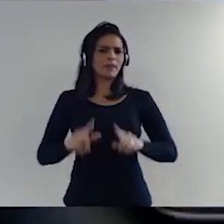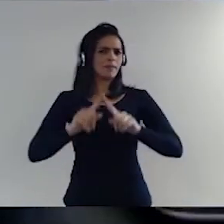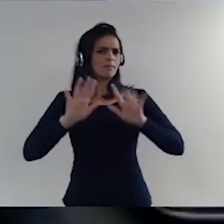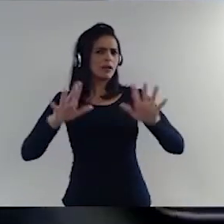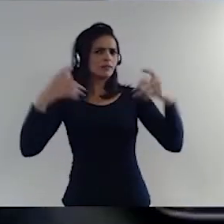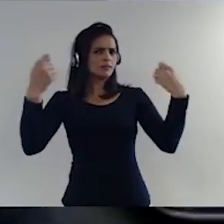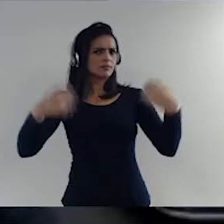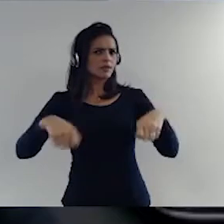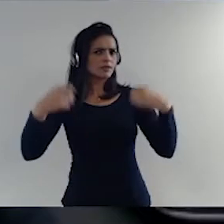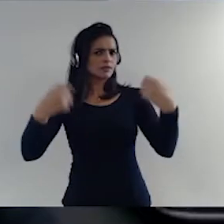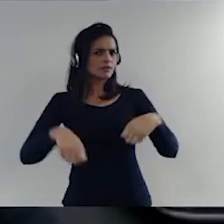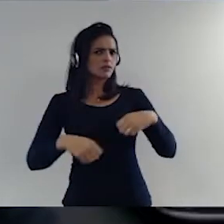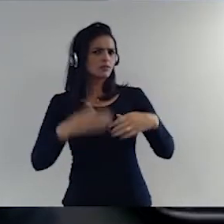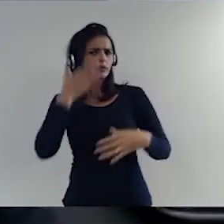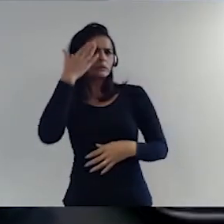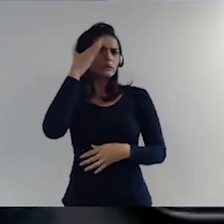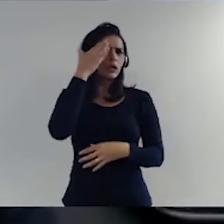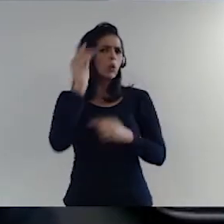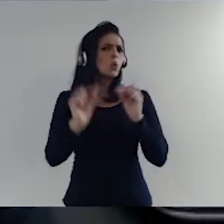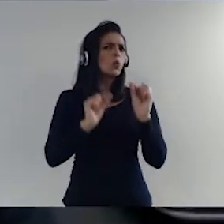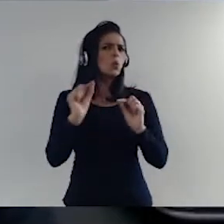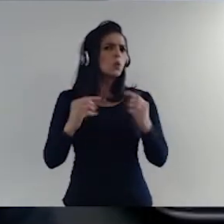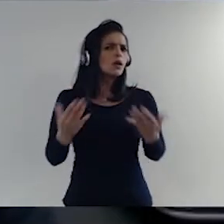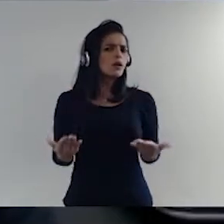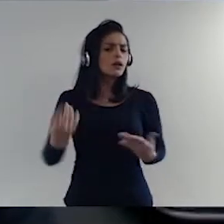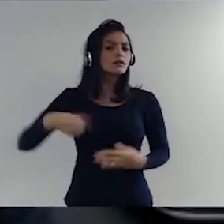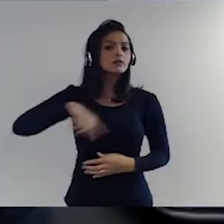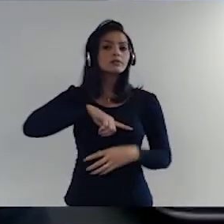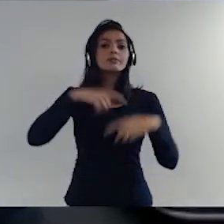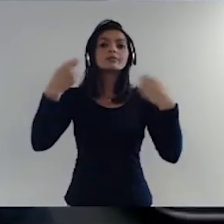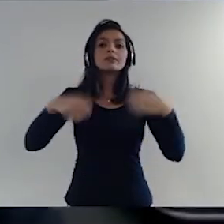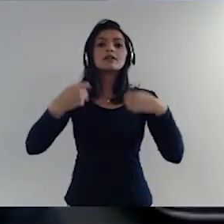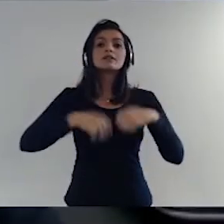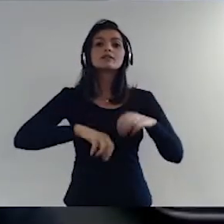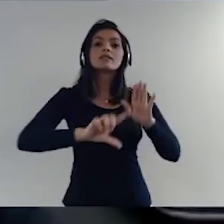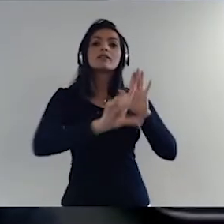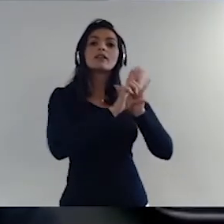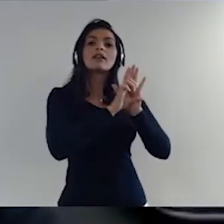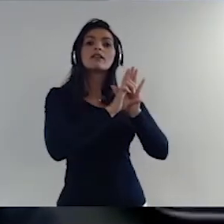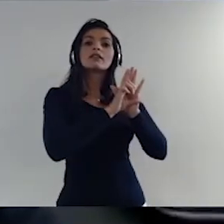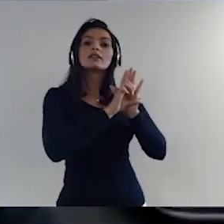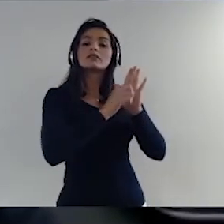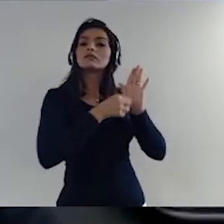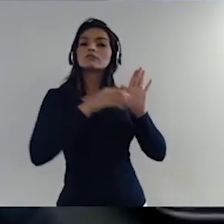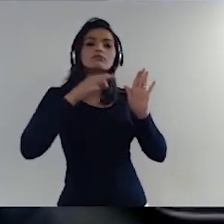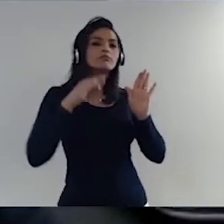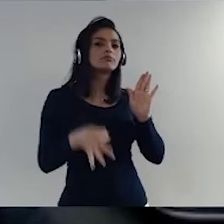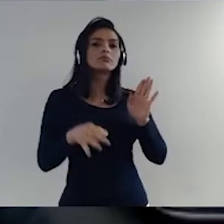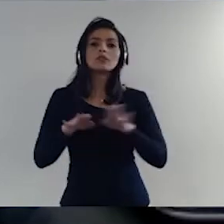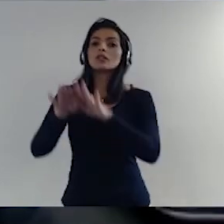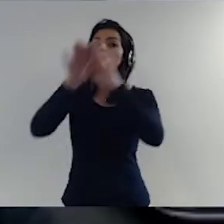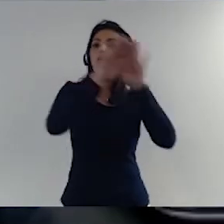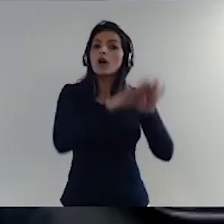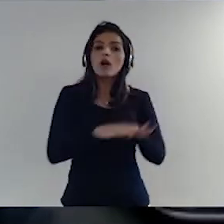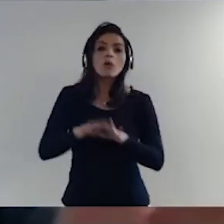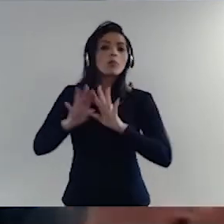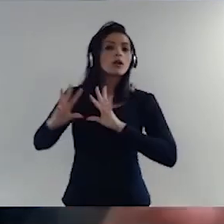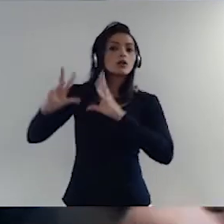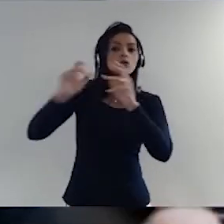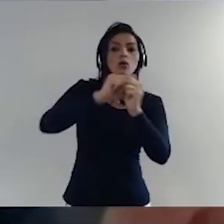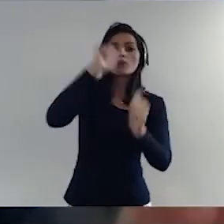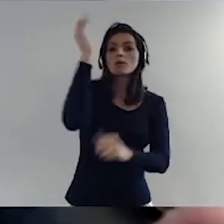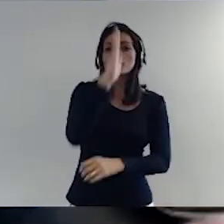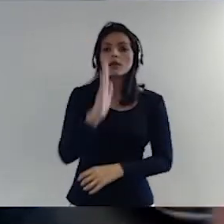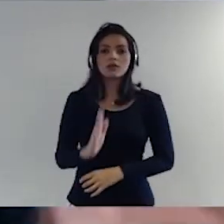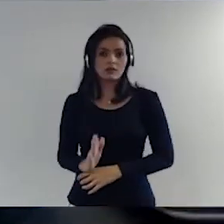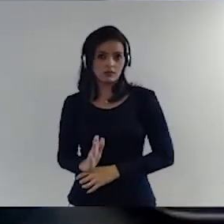é preciso entender que nós precisamos ter uma regulamentação disso de uma maneira muito clara no